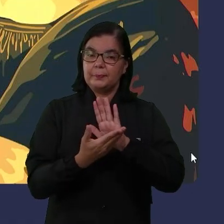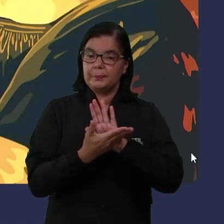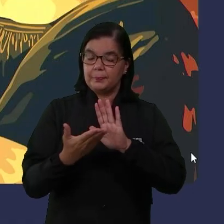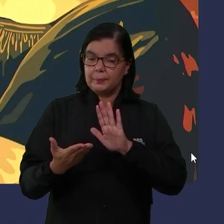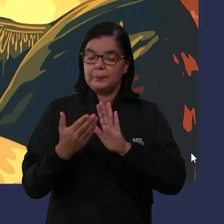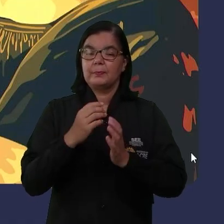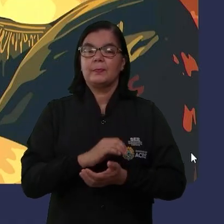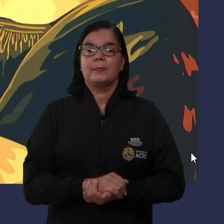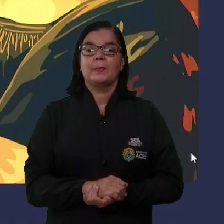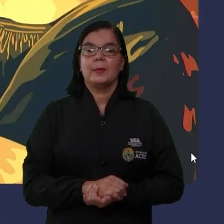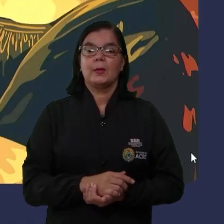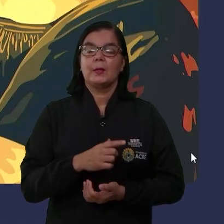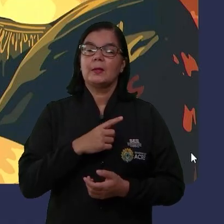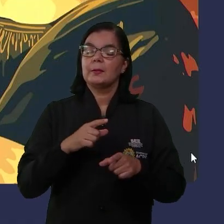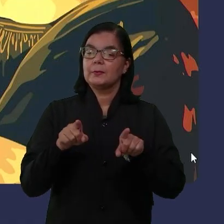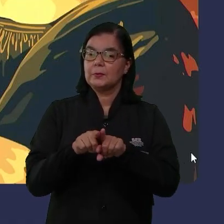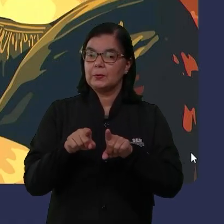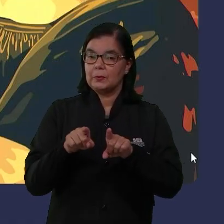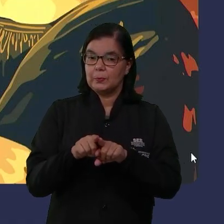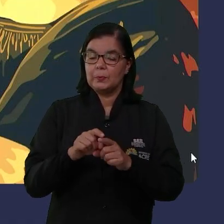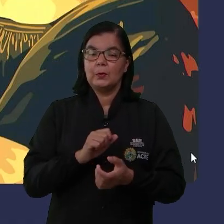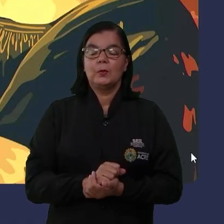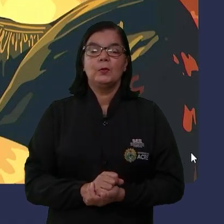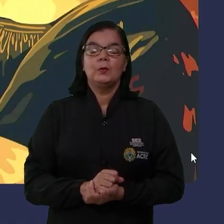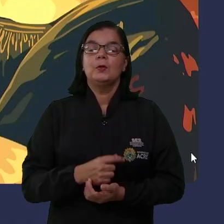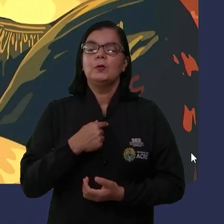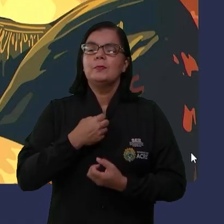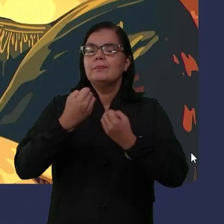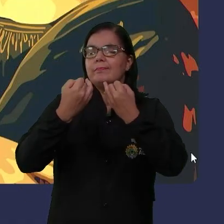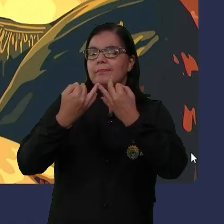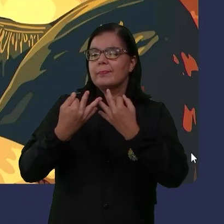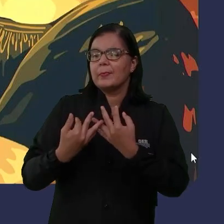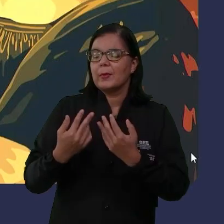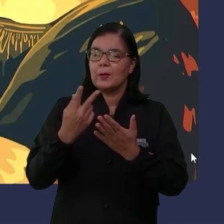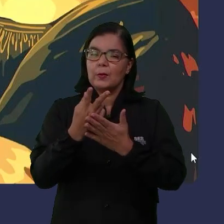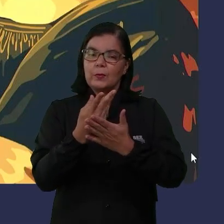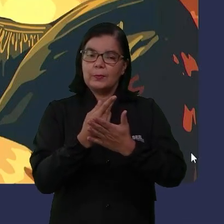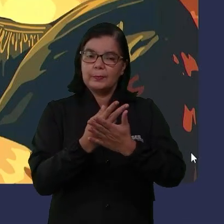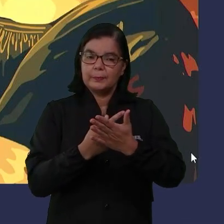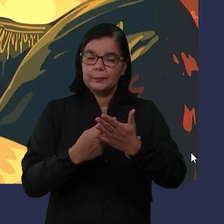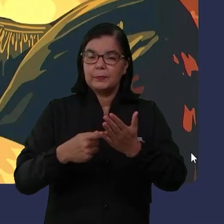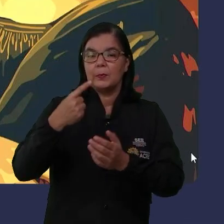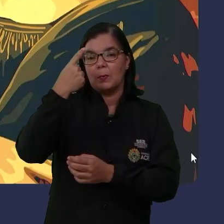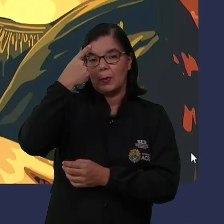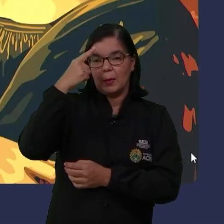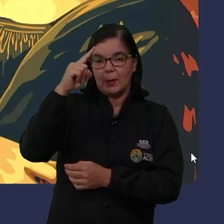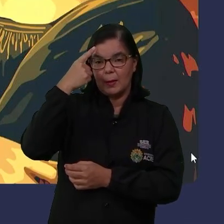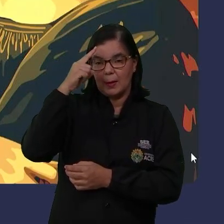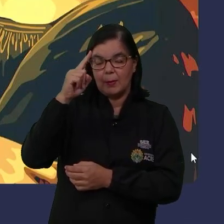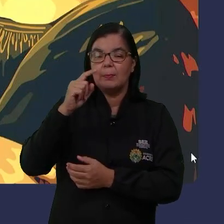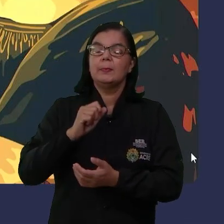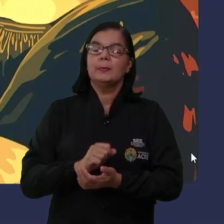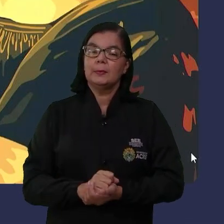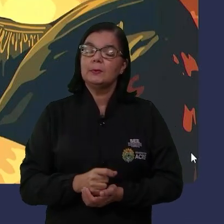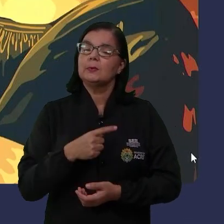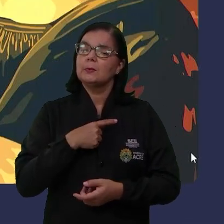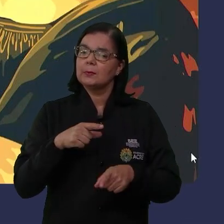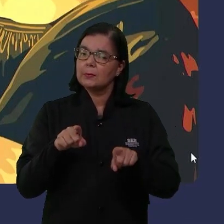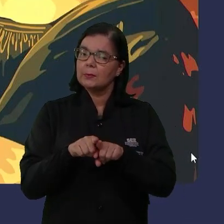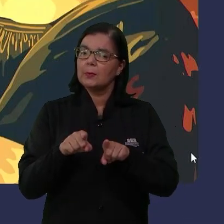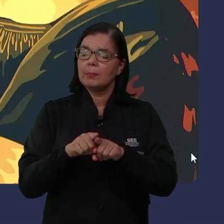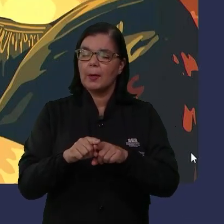daqui a pouco, inclusive de Giuseppe, que traz obras bem criativas e bem singulares e que